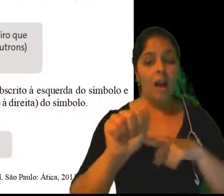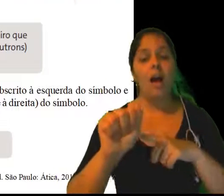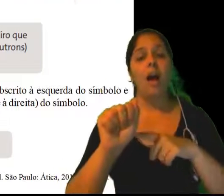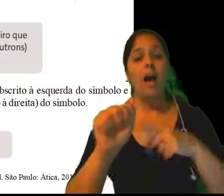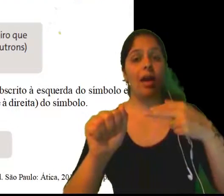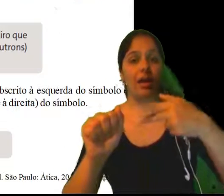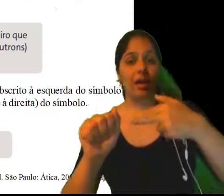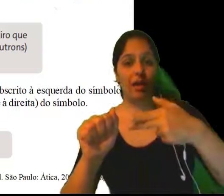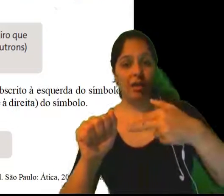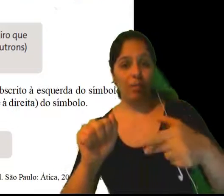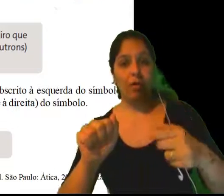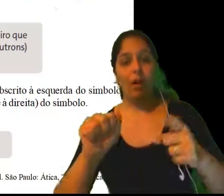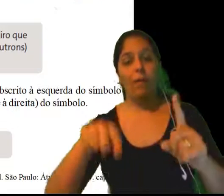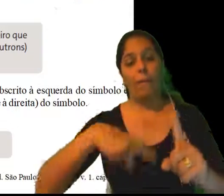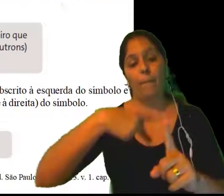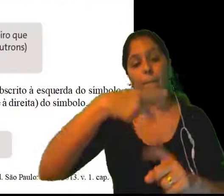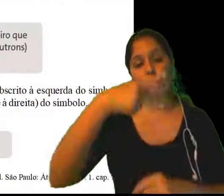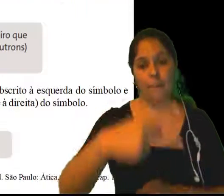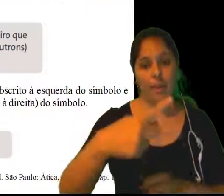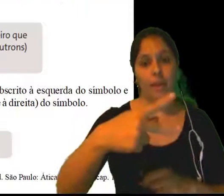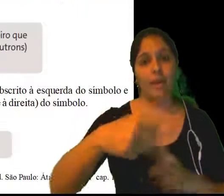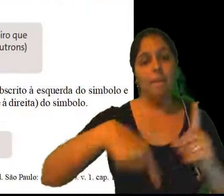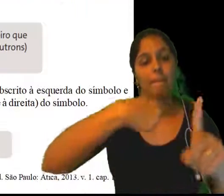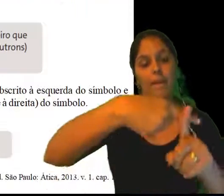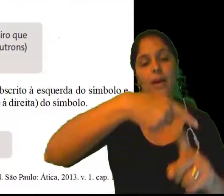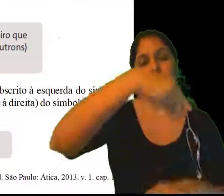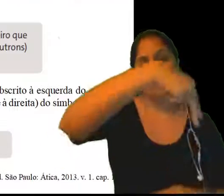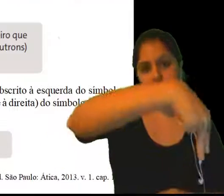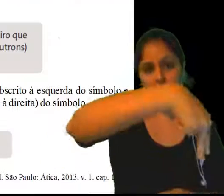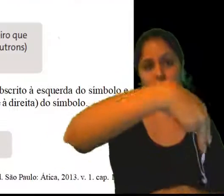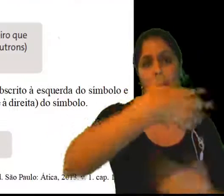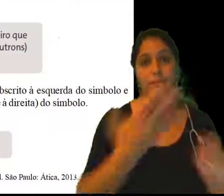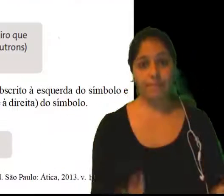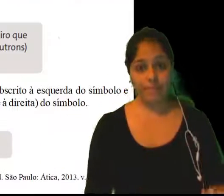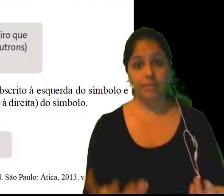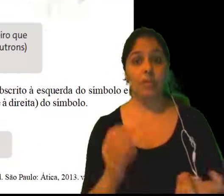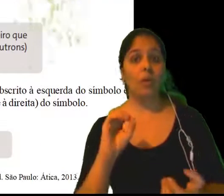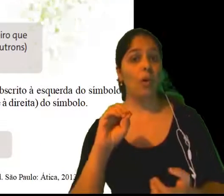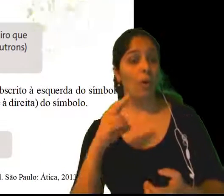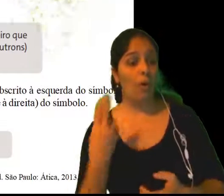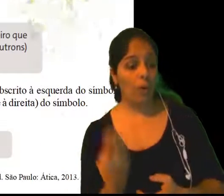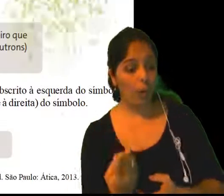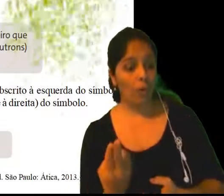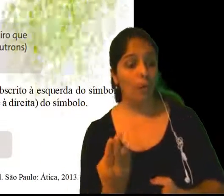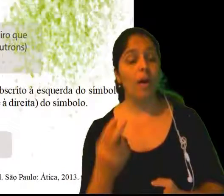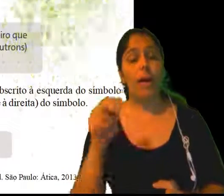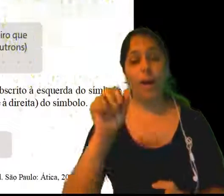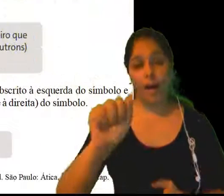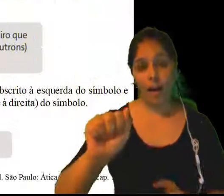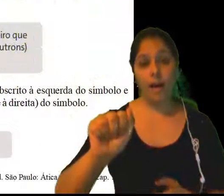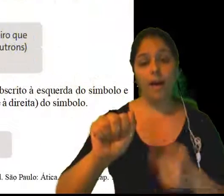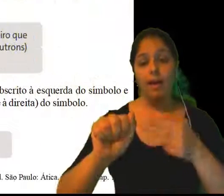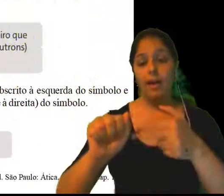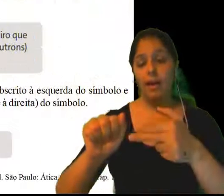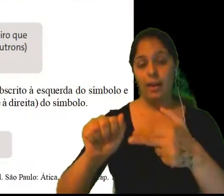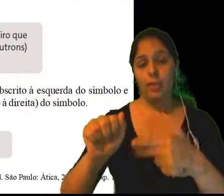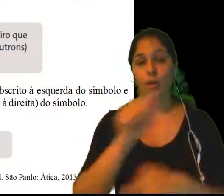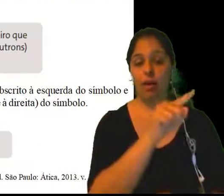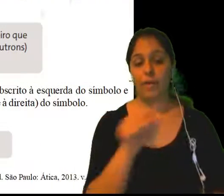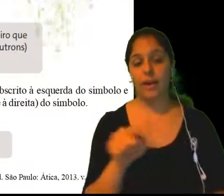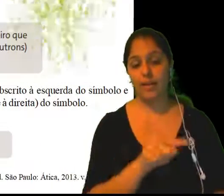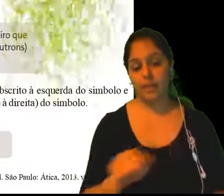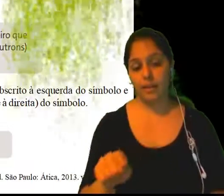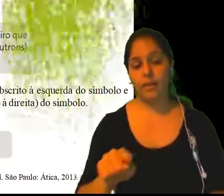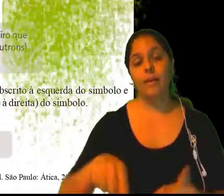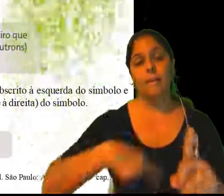Portanto, A é igual à soma do número de prótons e número de nêutrons, Ou ainda, A é igual